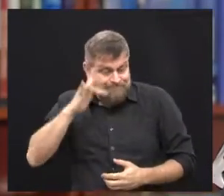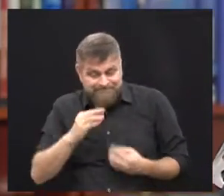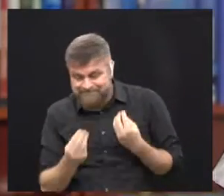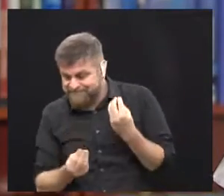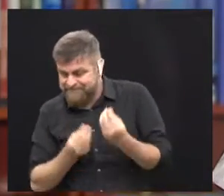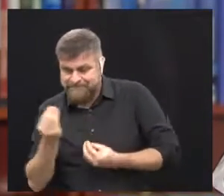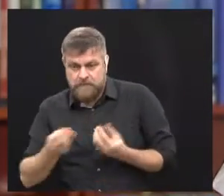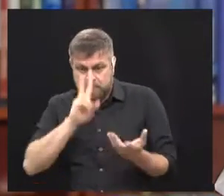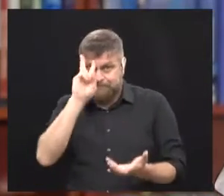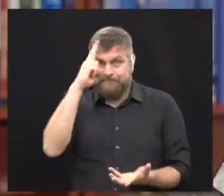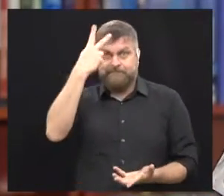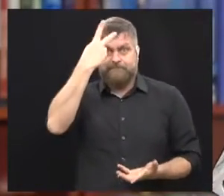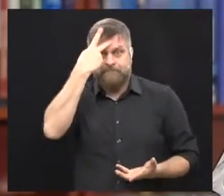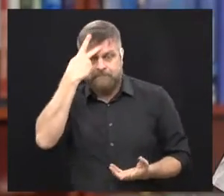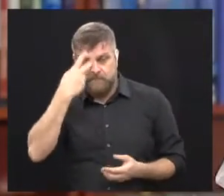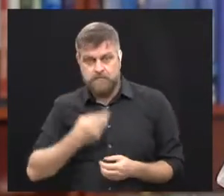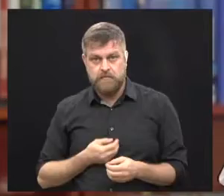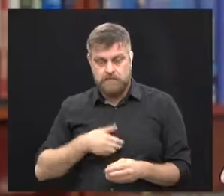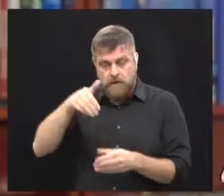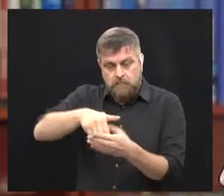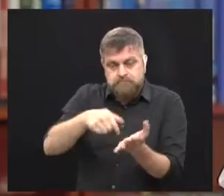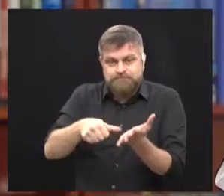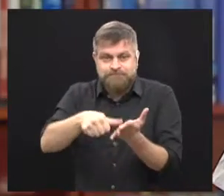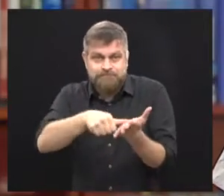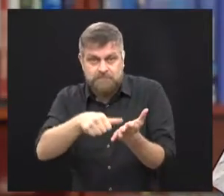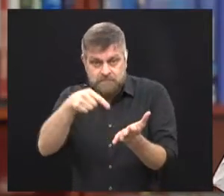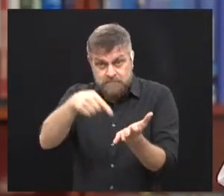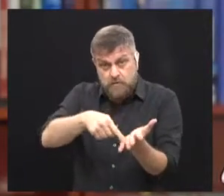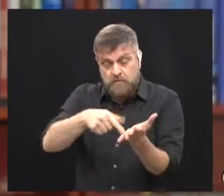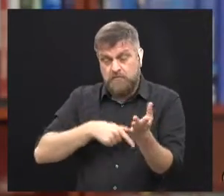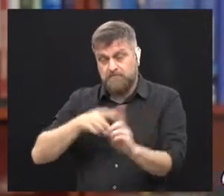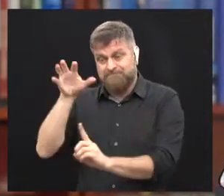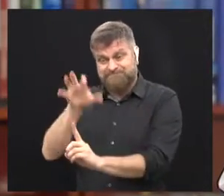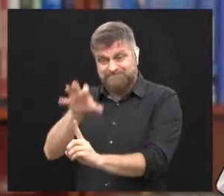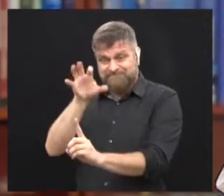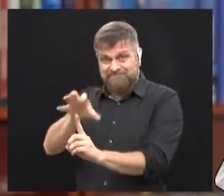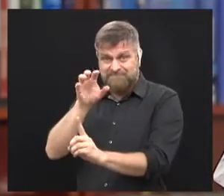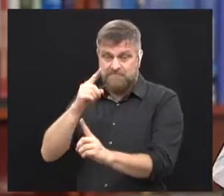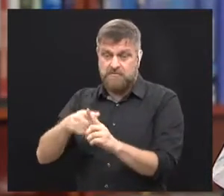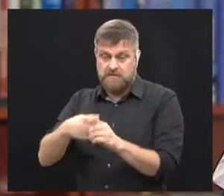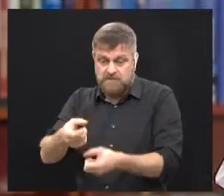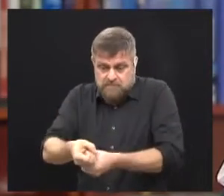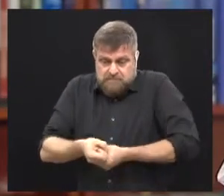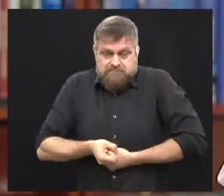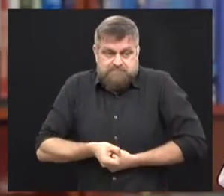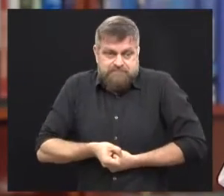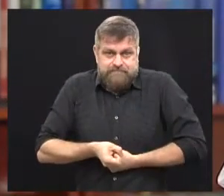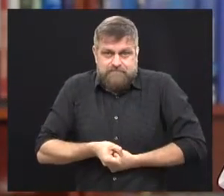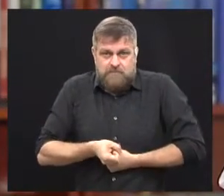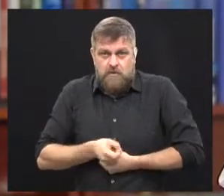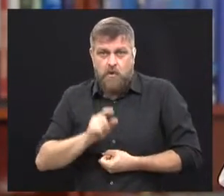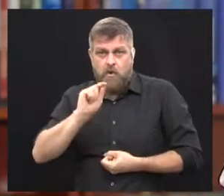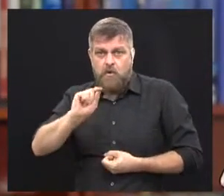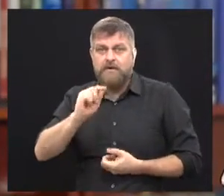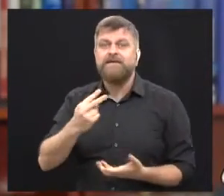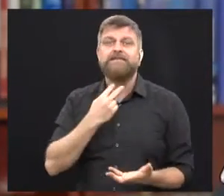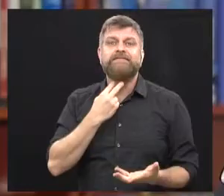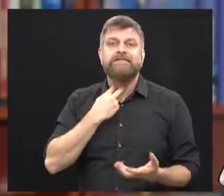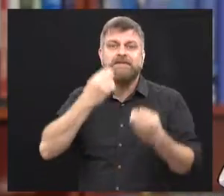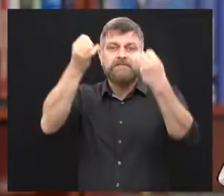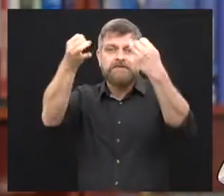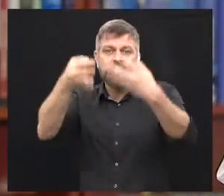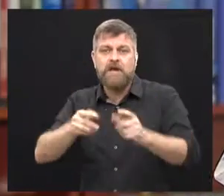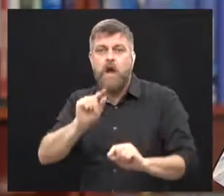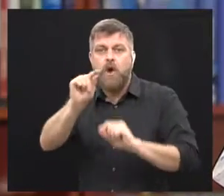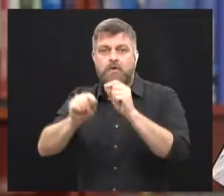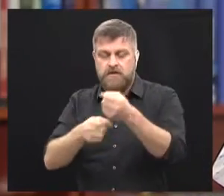mudou exatamente o rumo da eleição, ou se as pessoas foram influenciadas em razão dessa facada. O que não dá para dizer é que essa